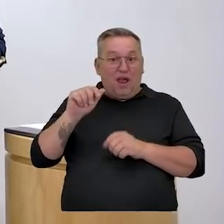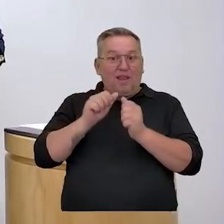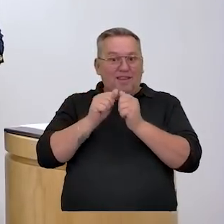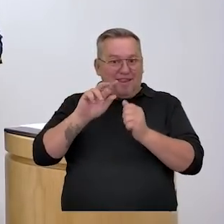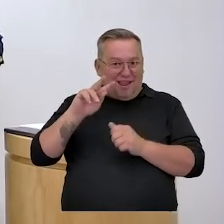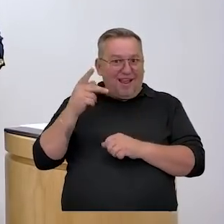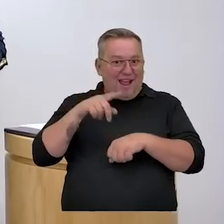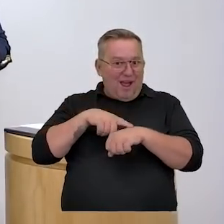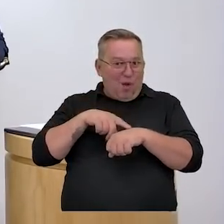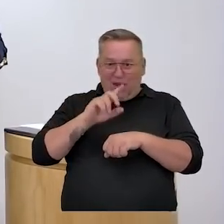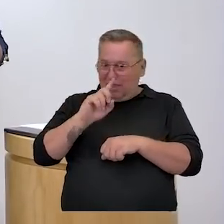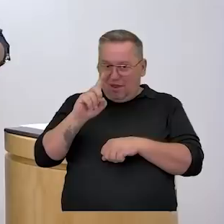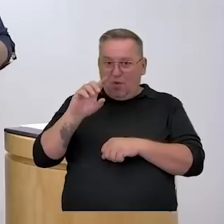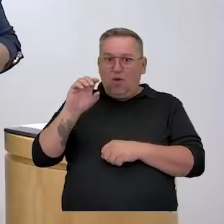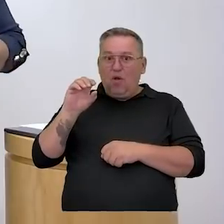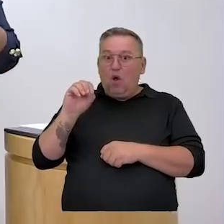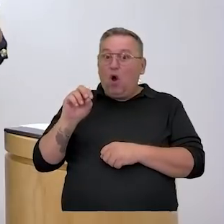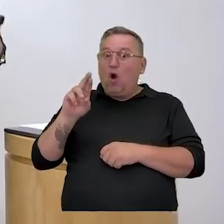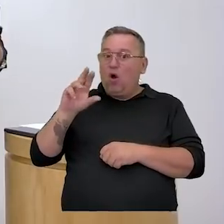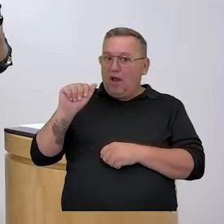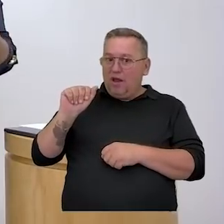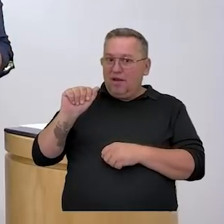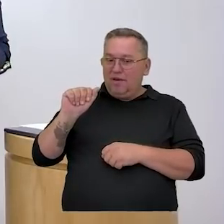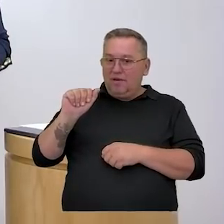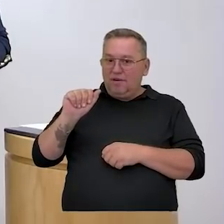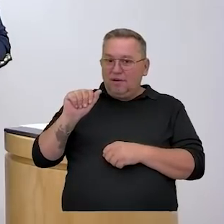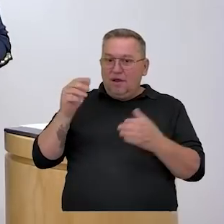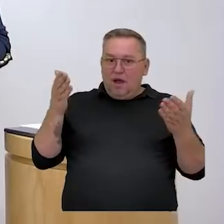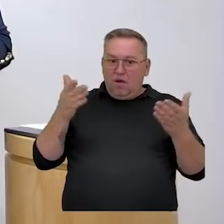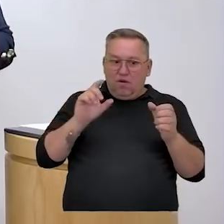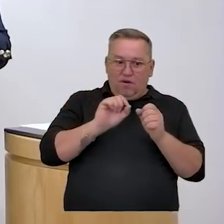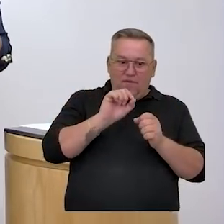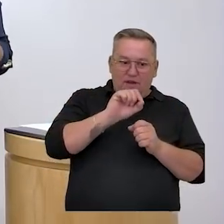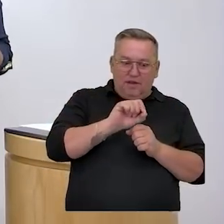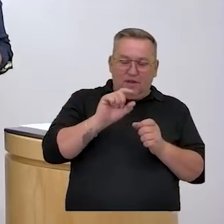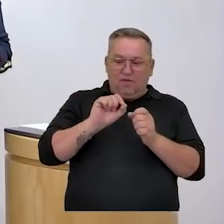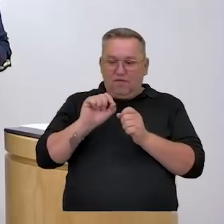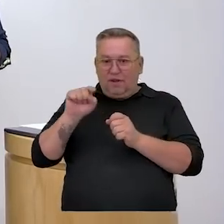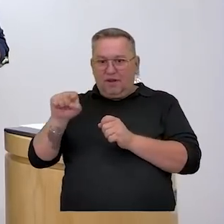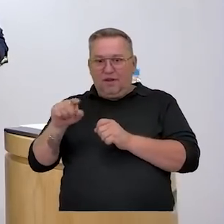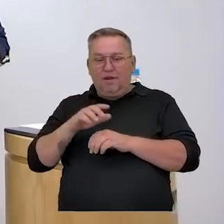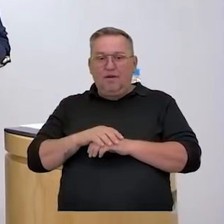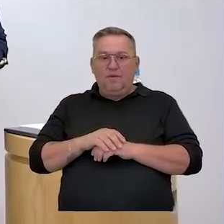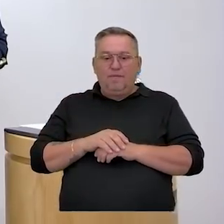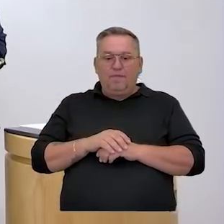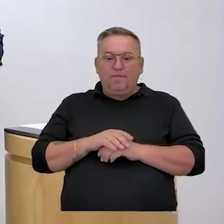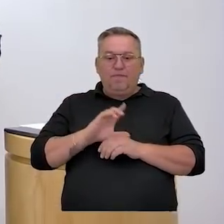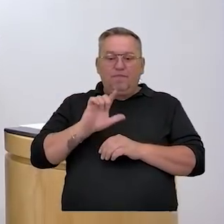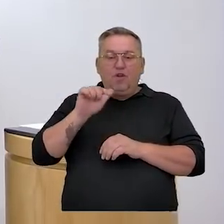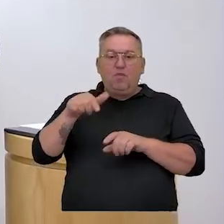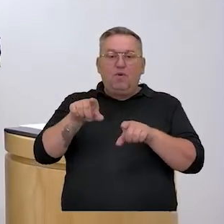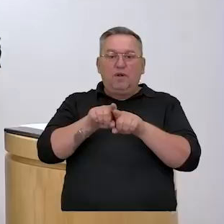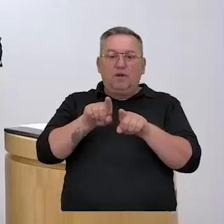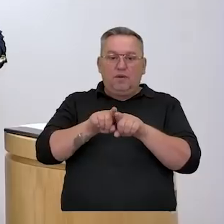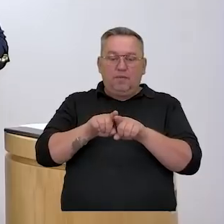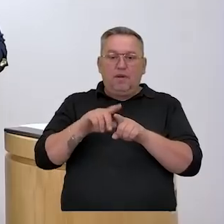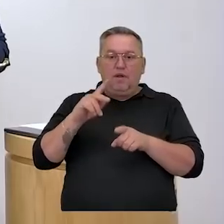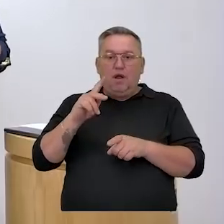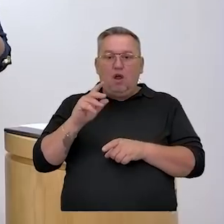H é quando dá opção. Ora faz isso, ora faz aquilo, ou você faz isso, ou você faz aquilo. Depois temos aí